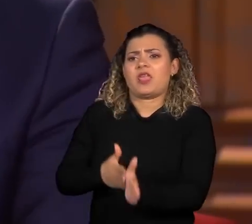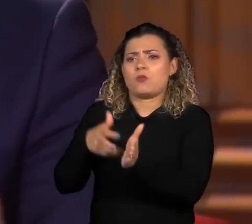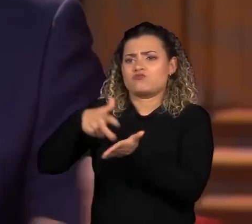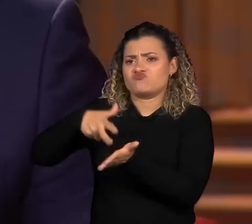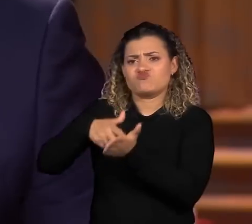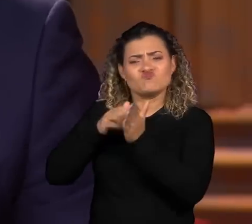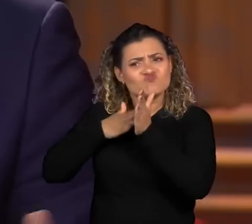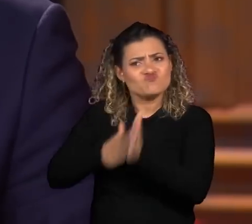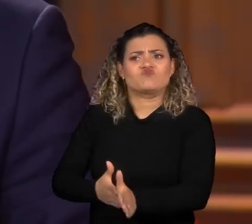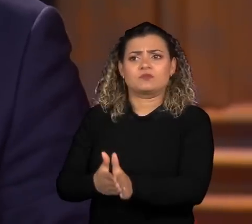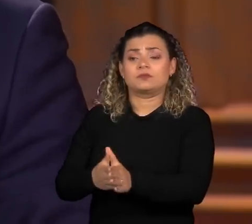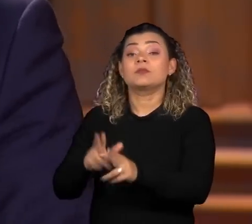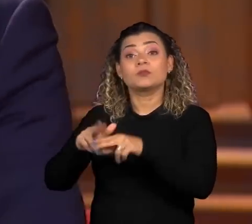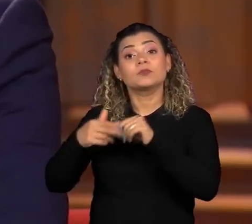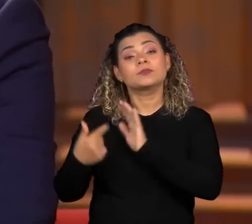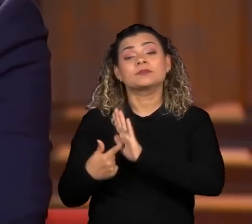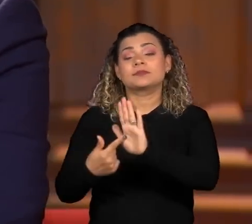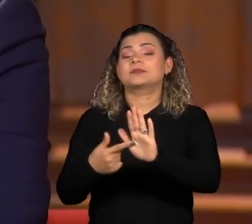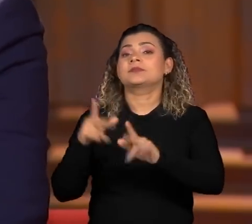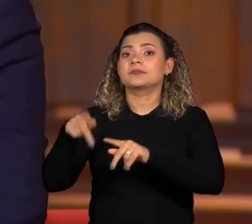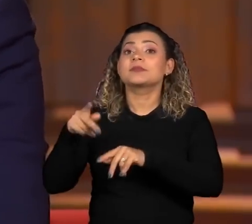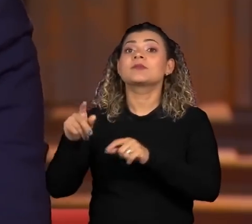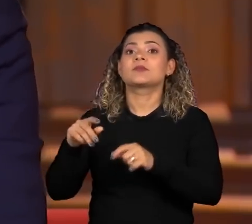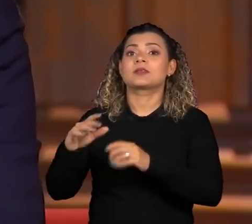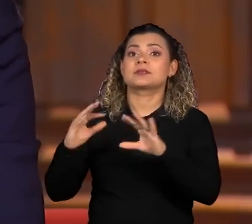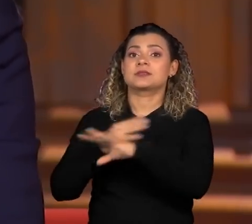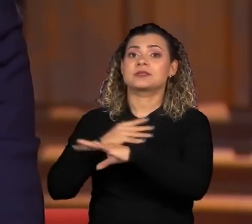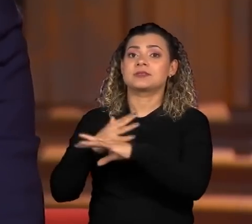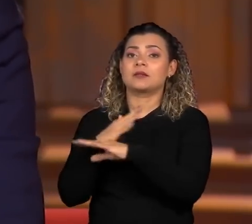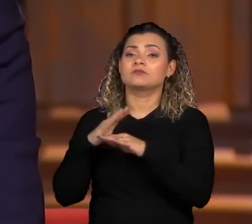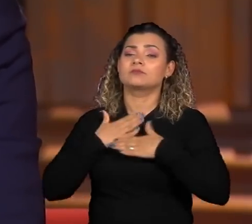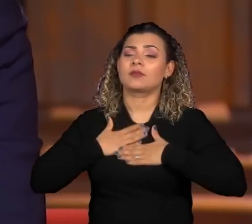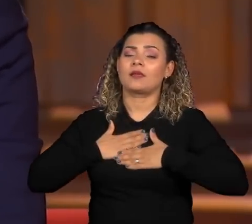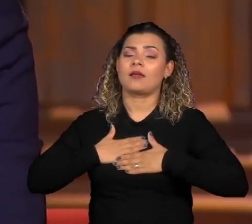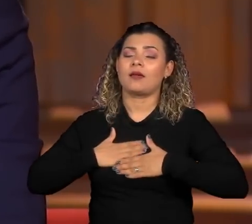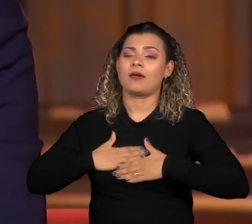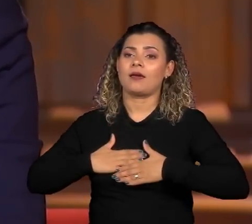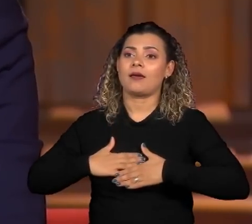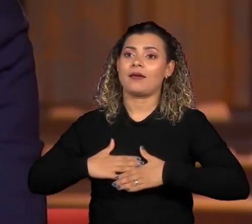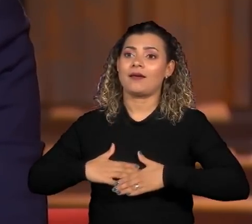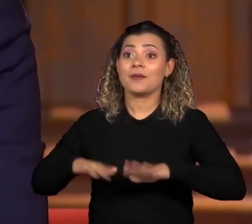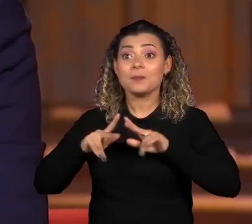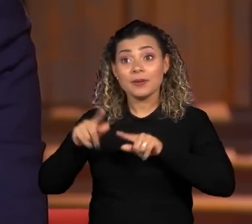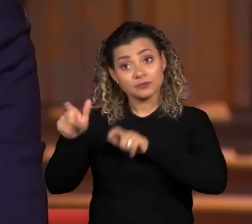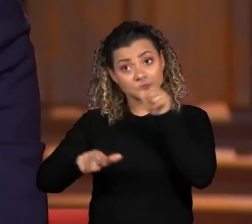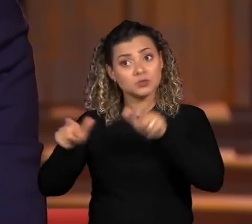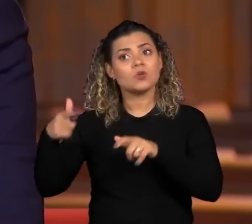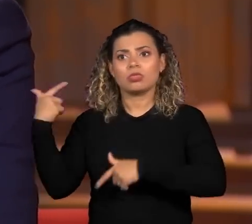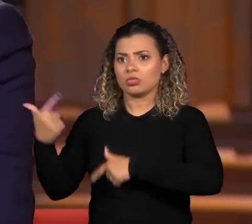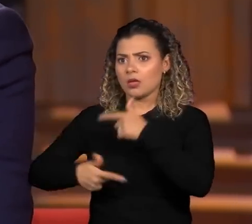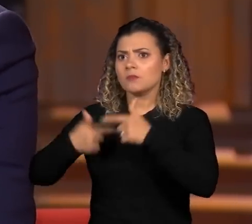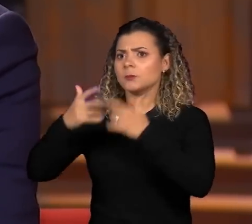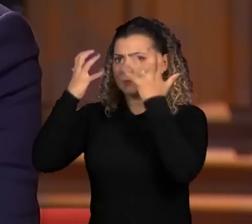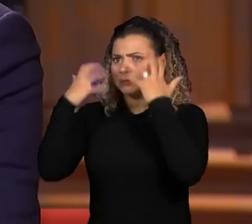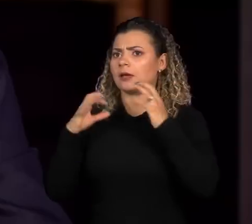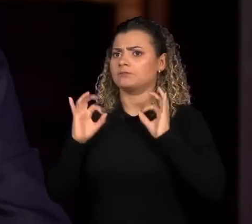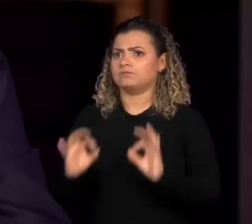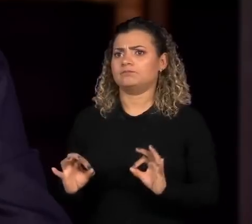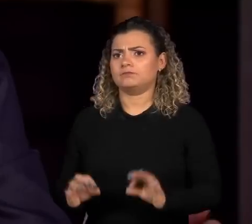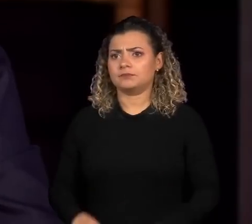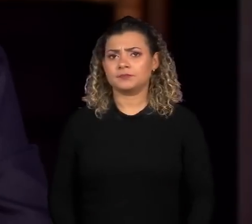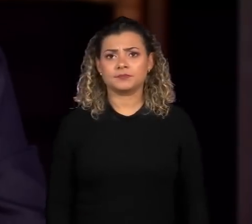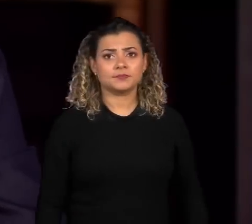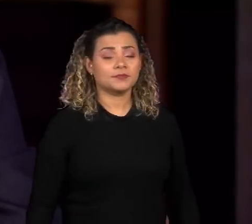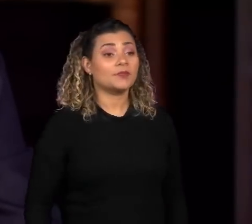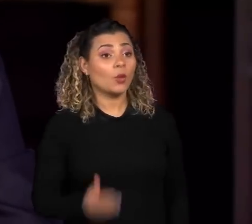que é Paraíso do Norte, uma cidade pacata, mas uma cidade de gente muito trabalhadora, muito séria. Eu vi que o